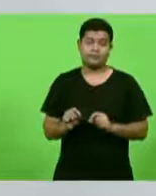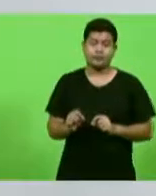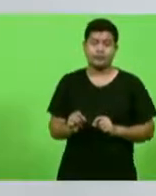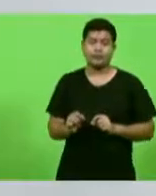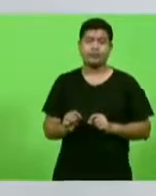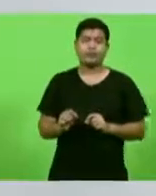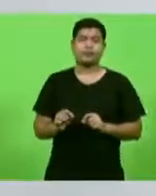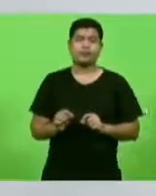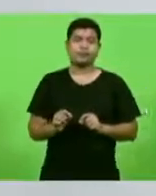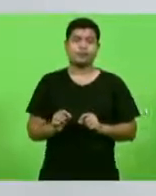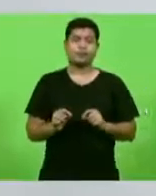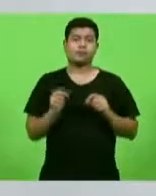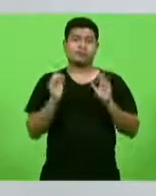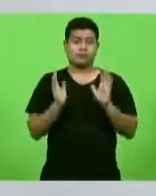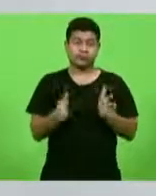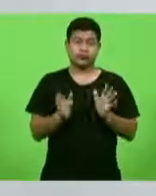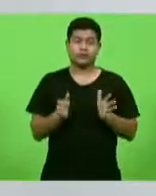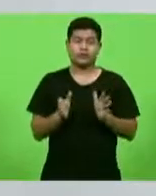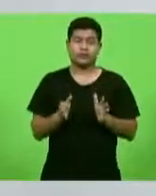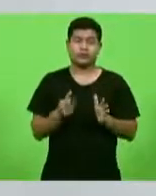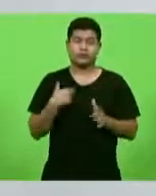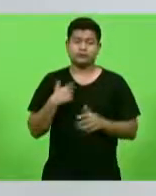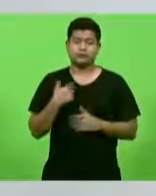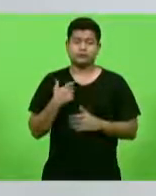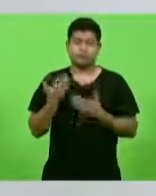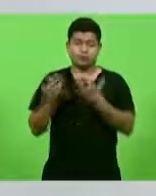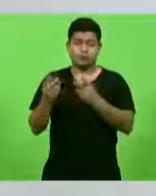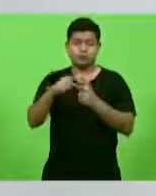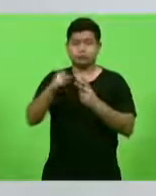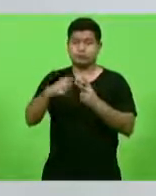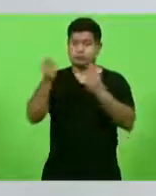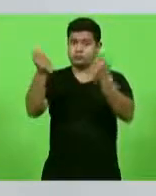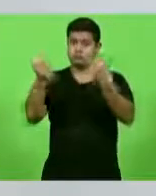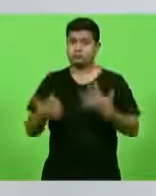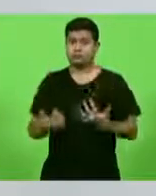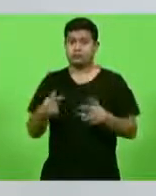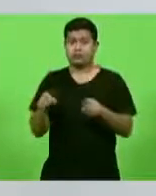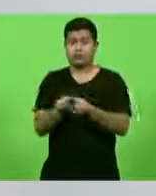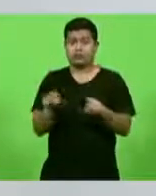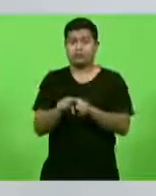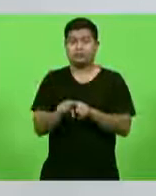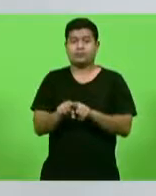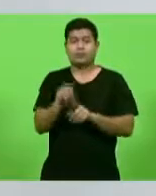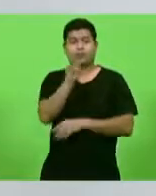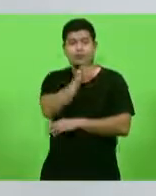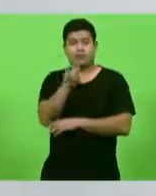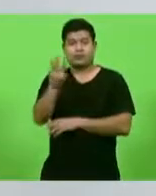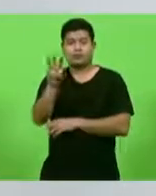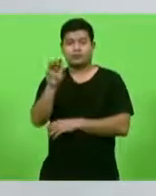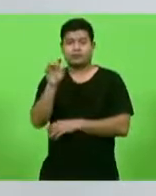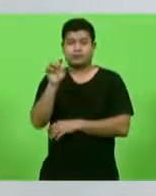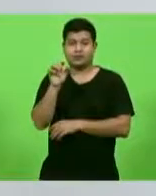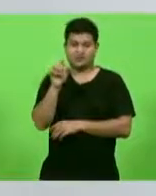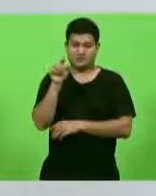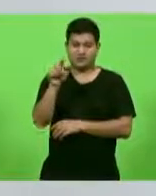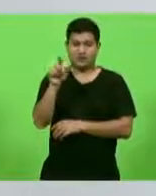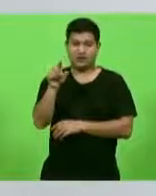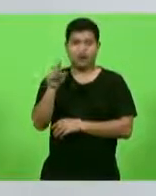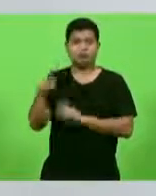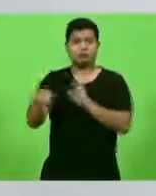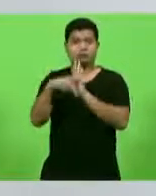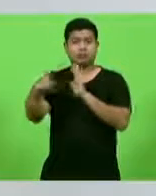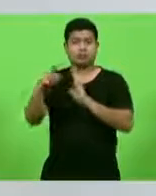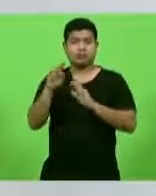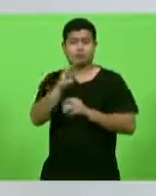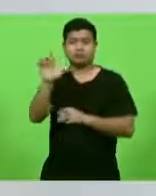e isso foi reforçado pelo Marcelo Groel, e também em divulgação no site do Informe Blumenau, que desde